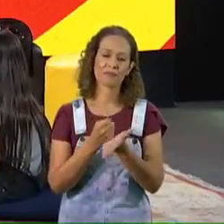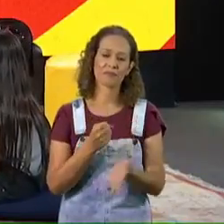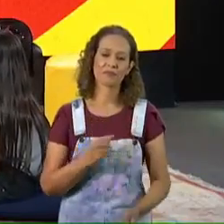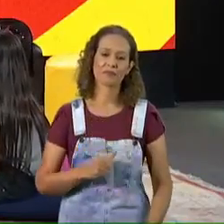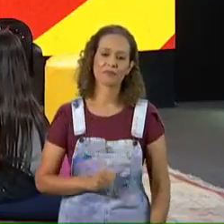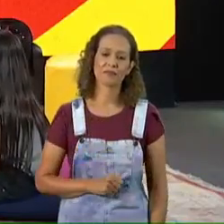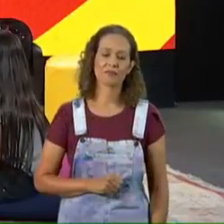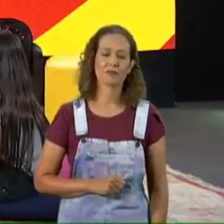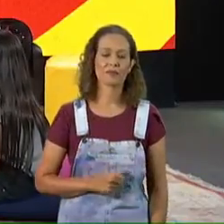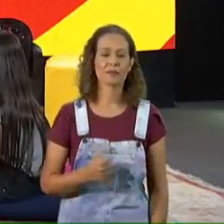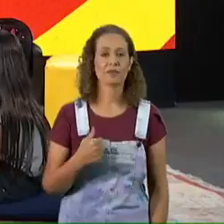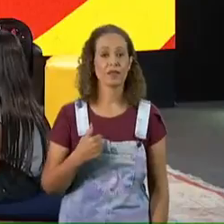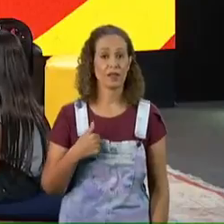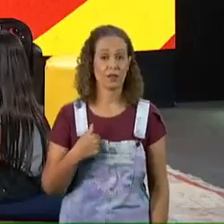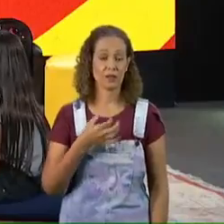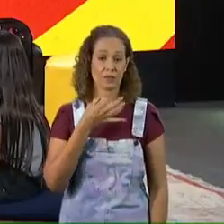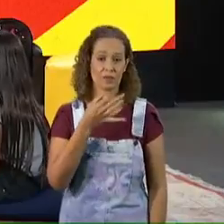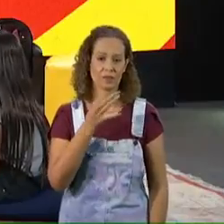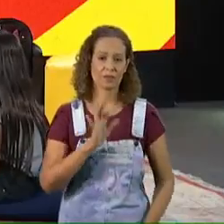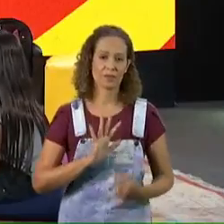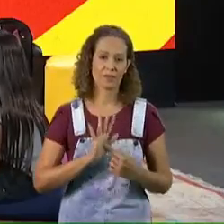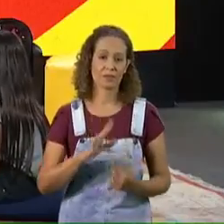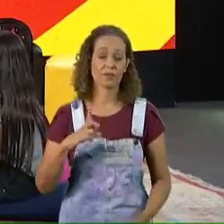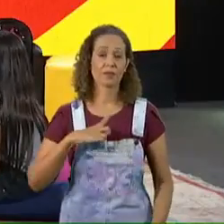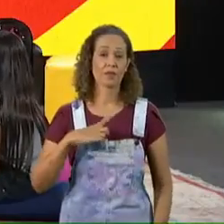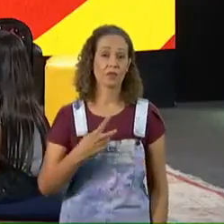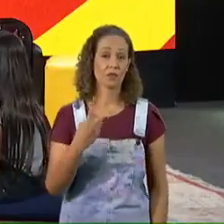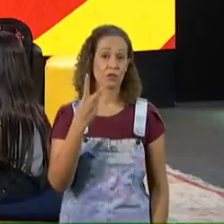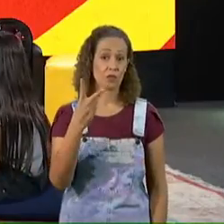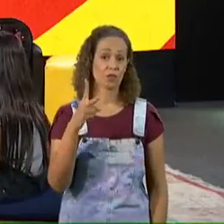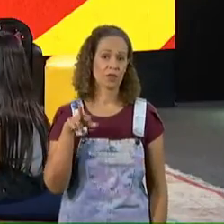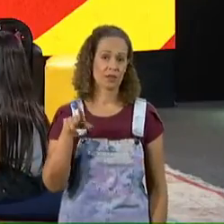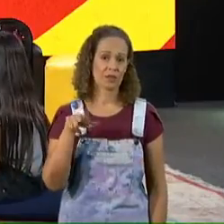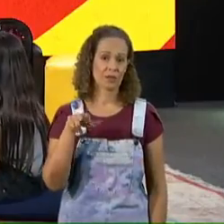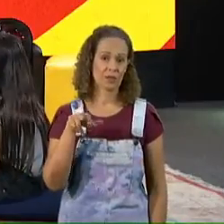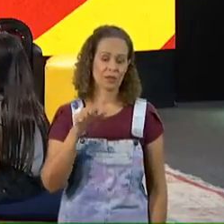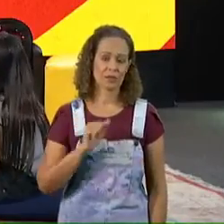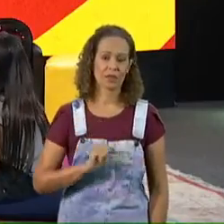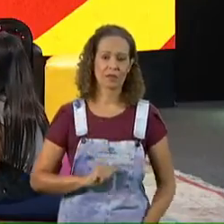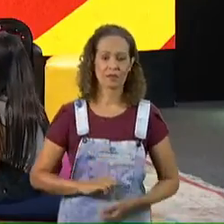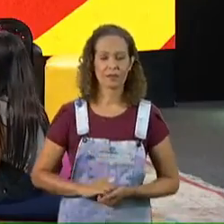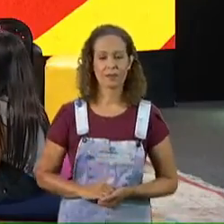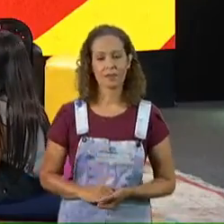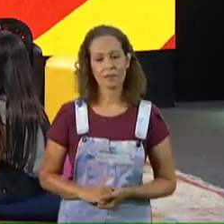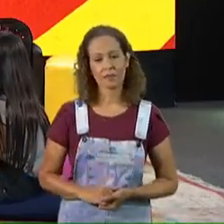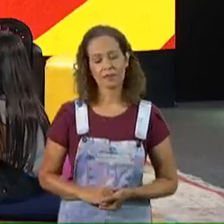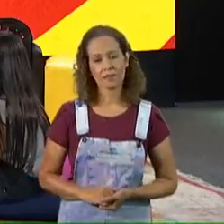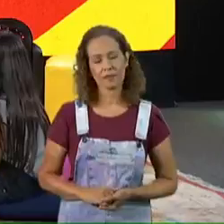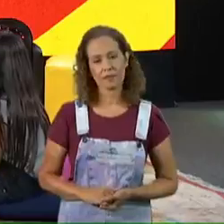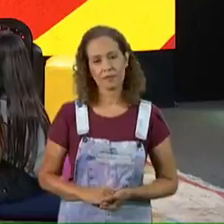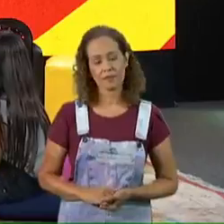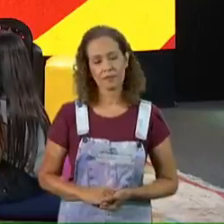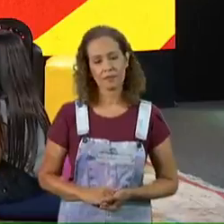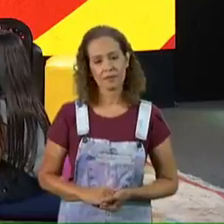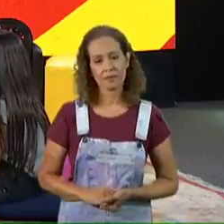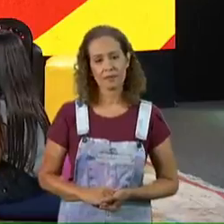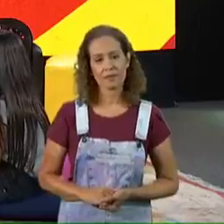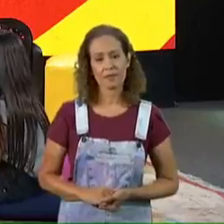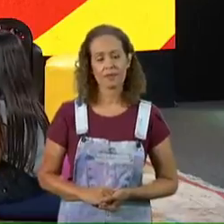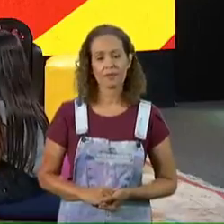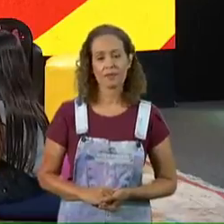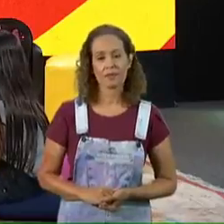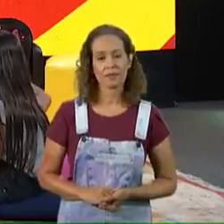Vou dar uma dica aqui, viu, Valentina? Tinha dois irmãos. Dois irmãos. Dois irmãos.